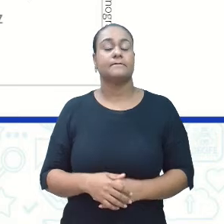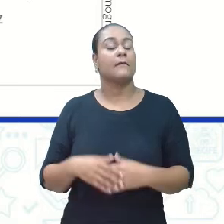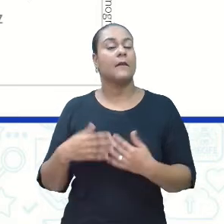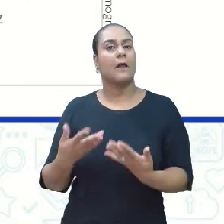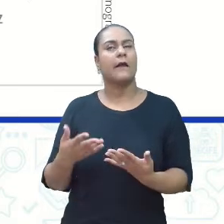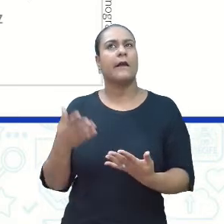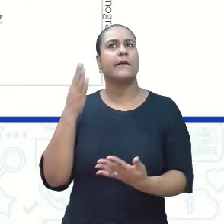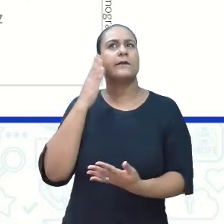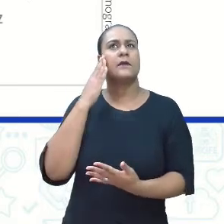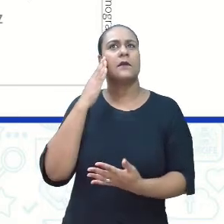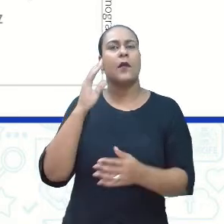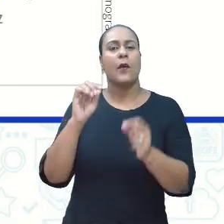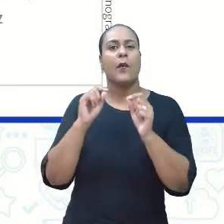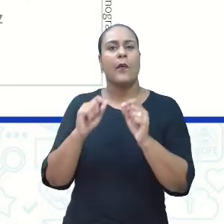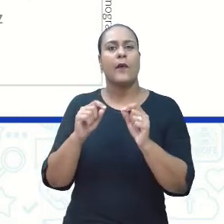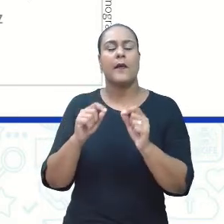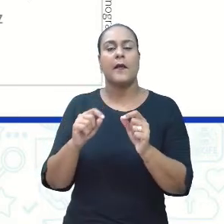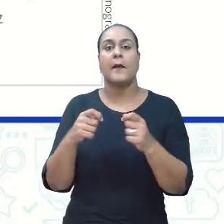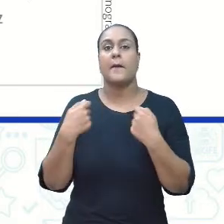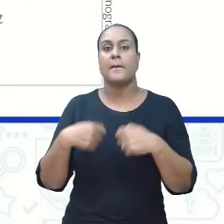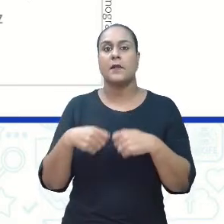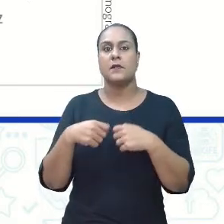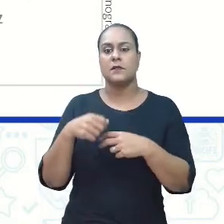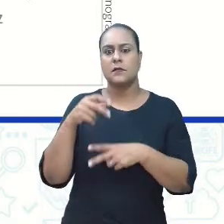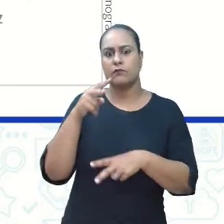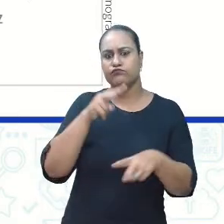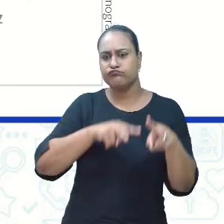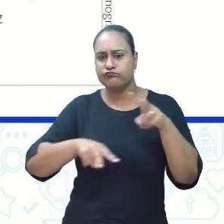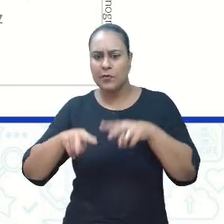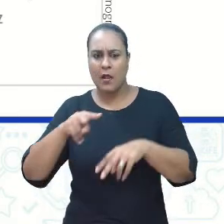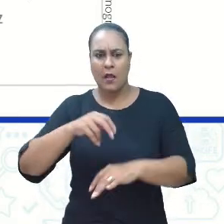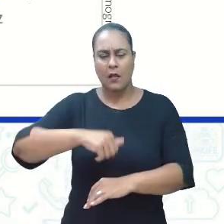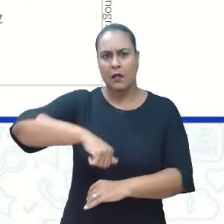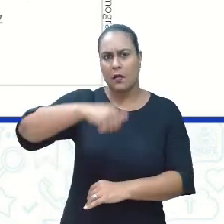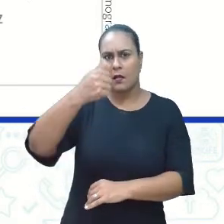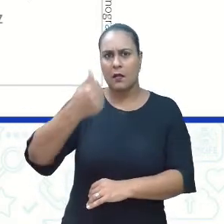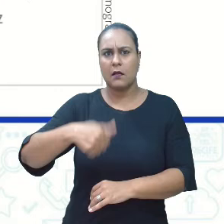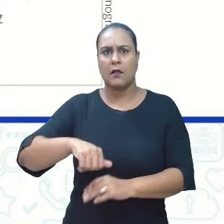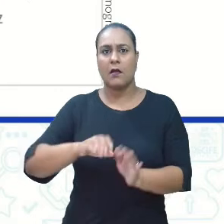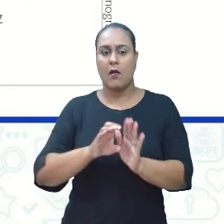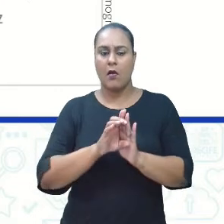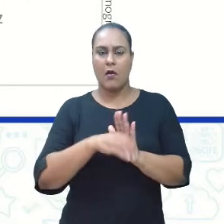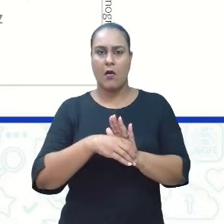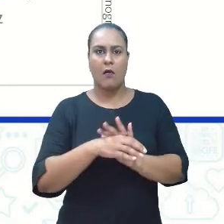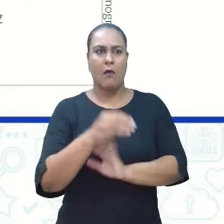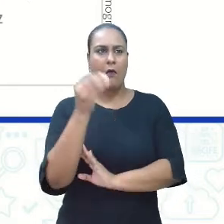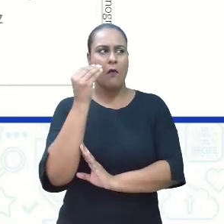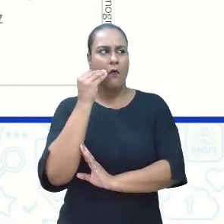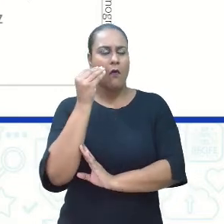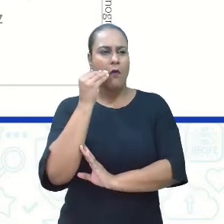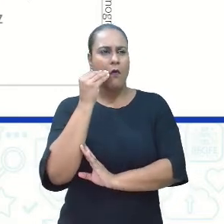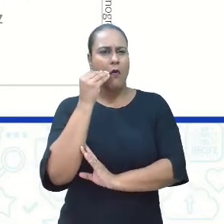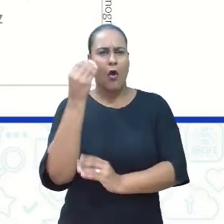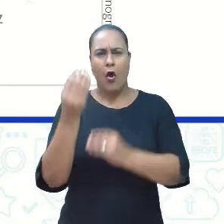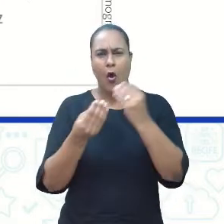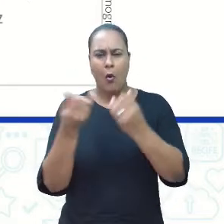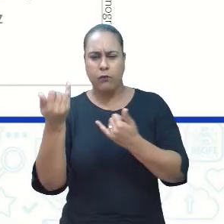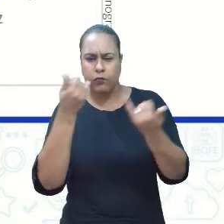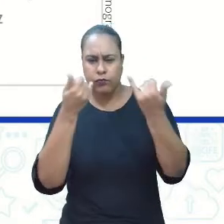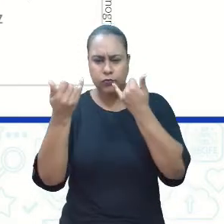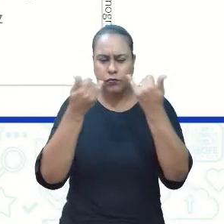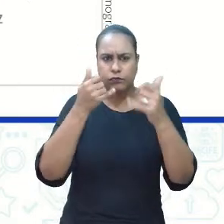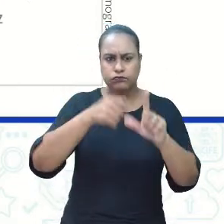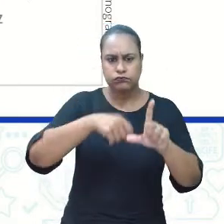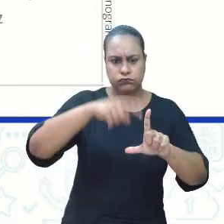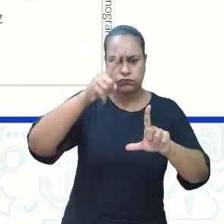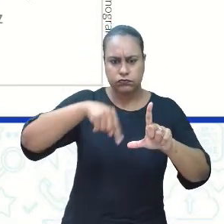interpretativa que a gente tem, ela tem que ser vista, ela tem que ser analisada nesse conceito de tentar entender as informações das questões,